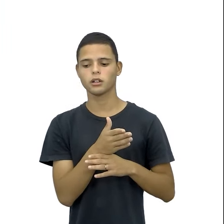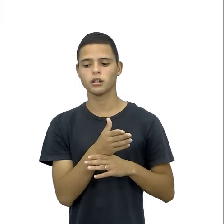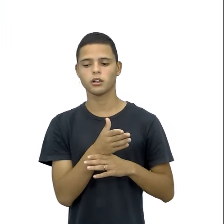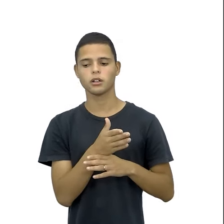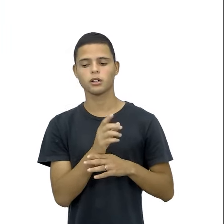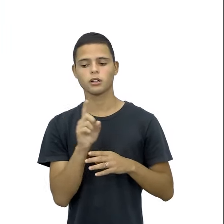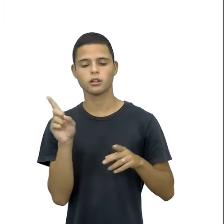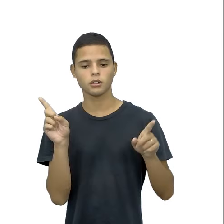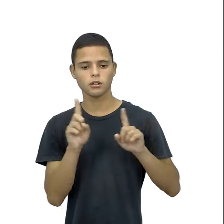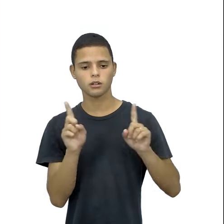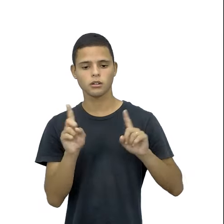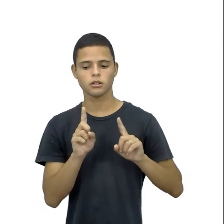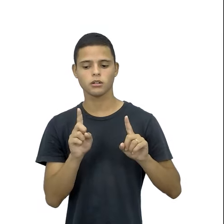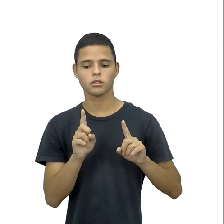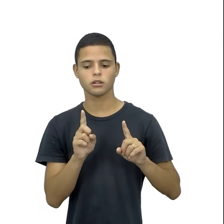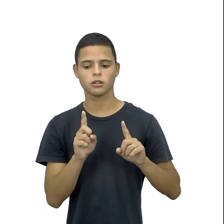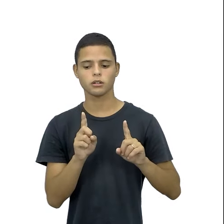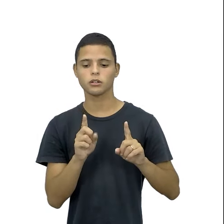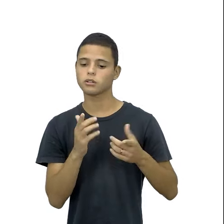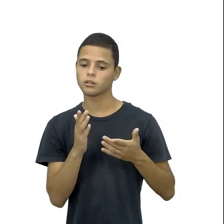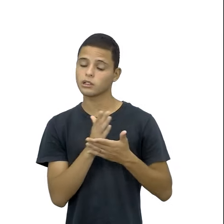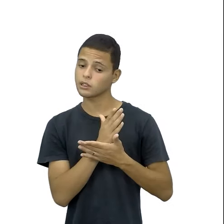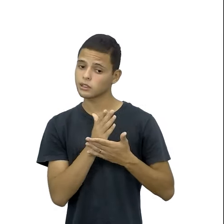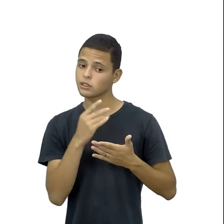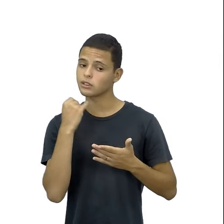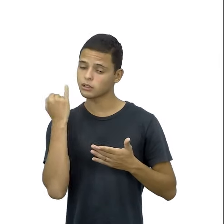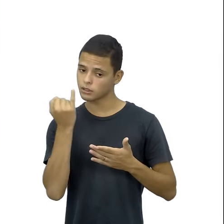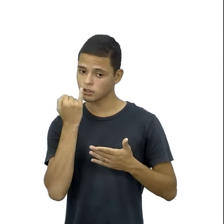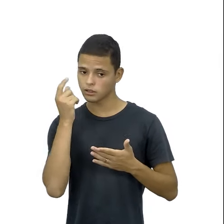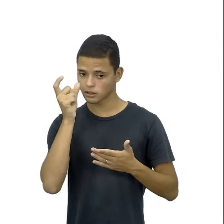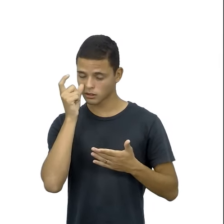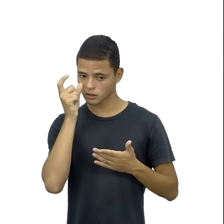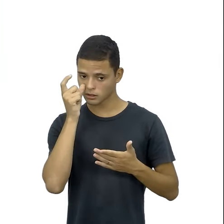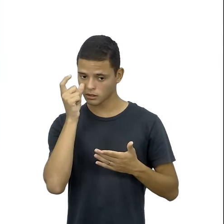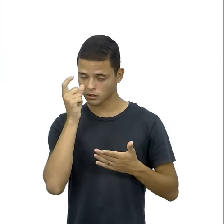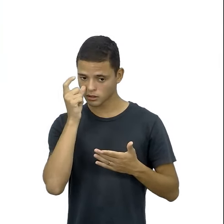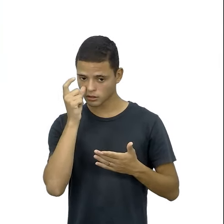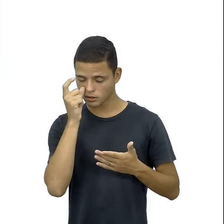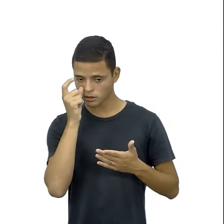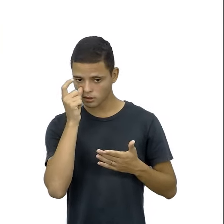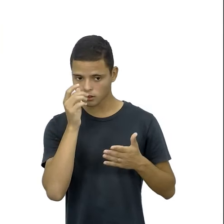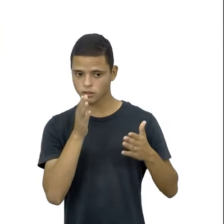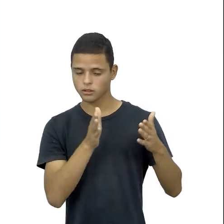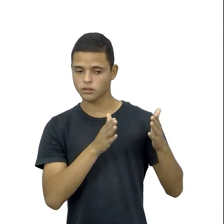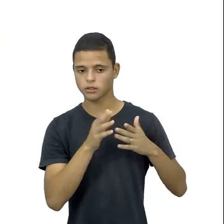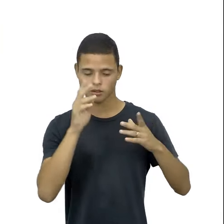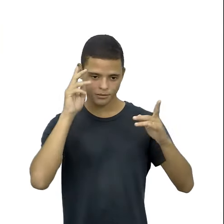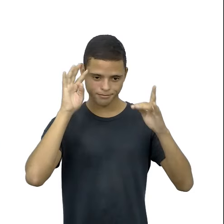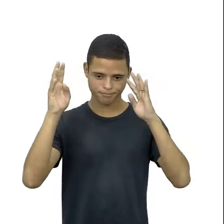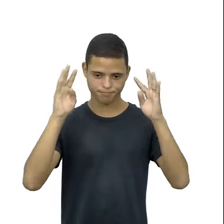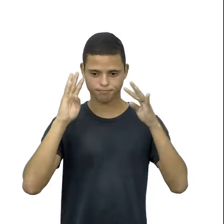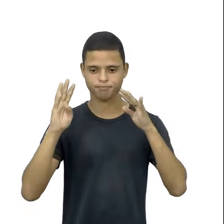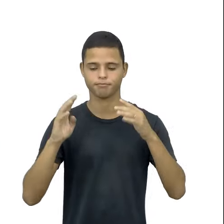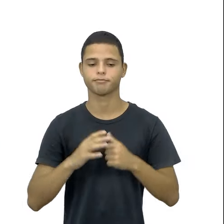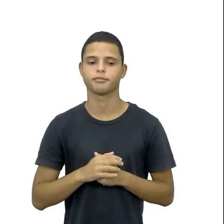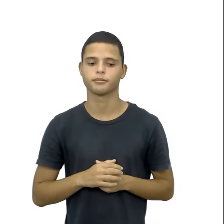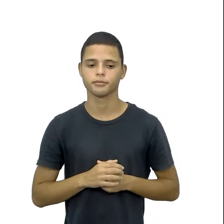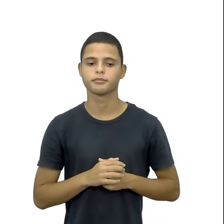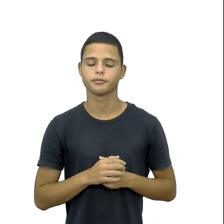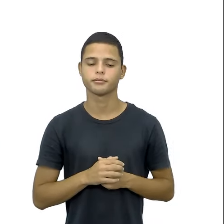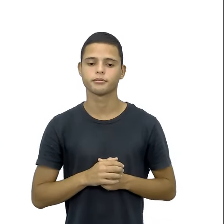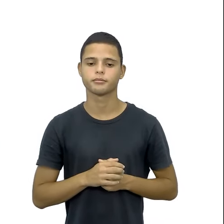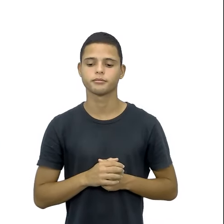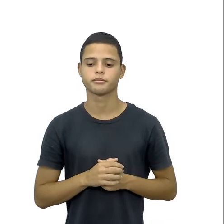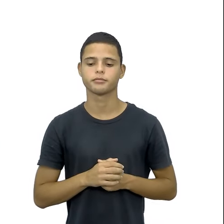daí são questionamentos bem pertinentes e vale aí um momento de reflexão sobre isso,